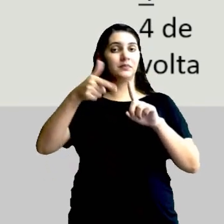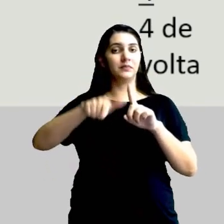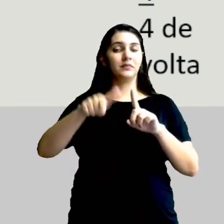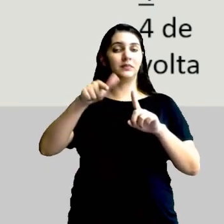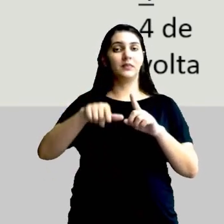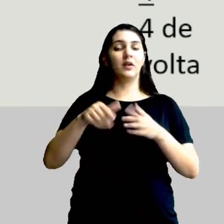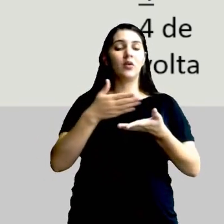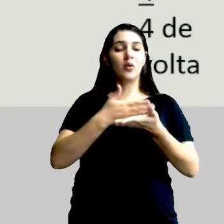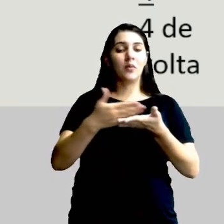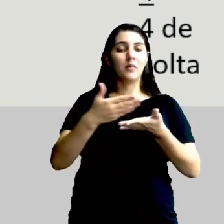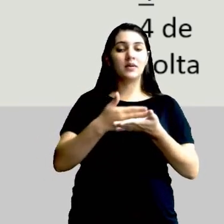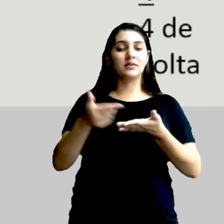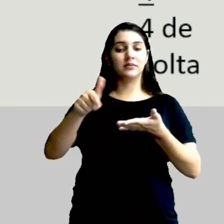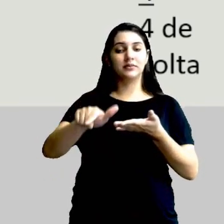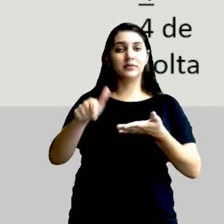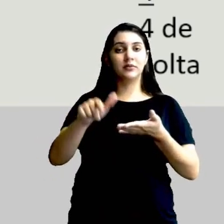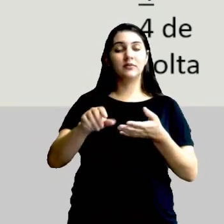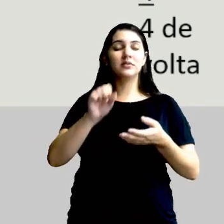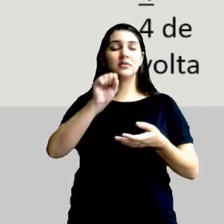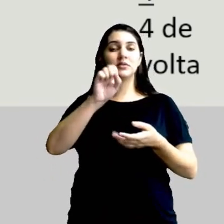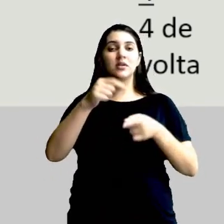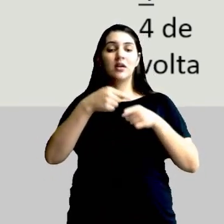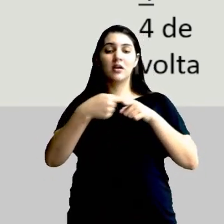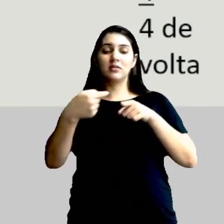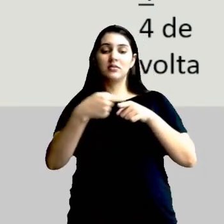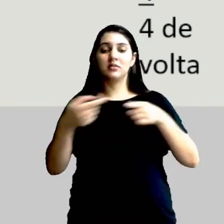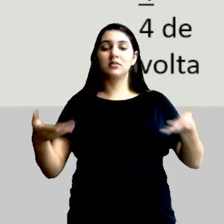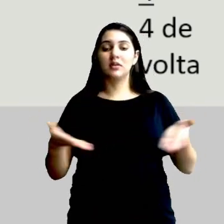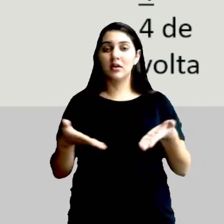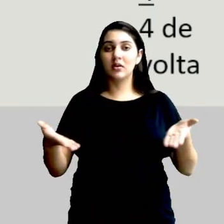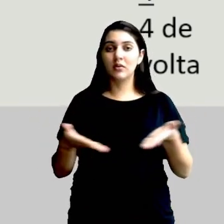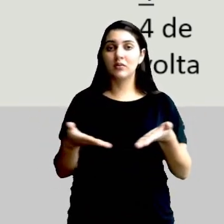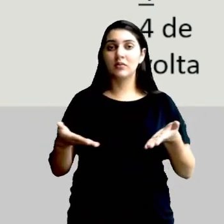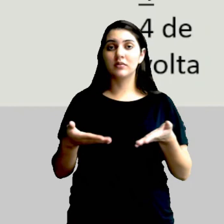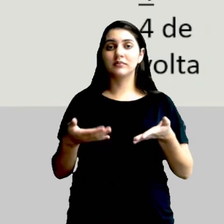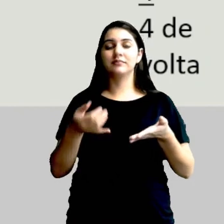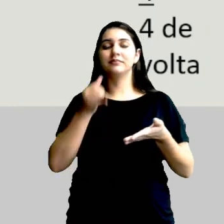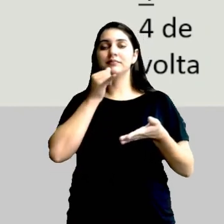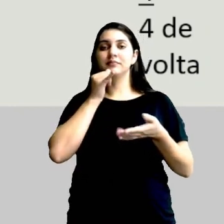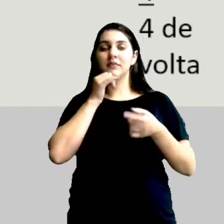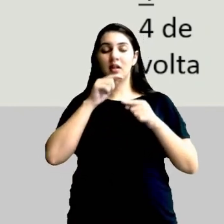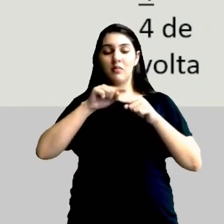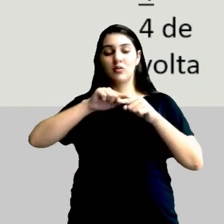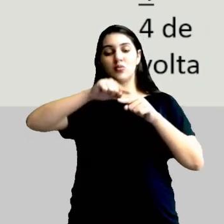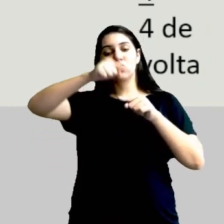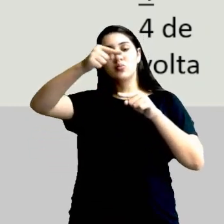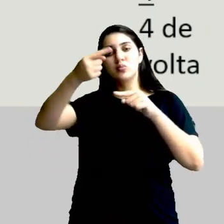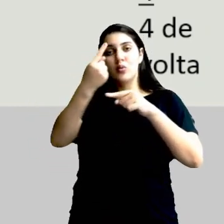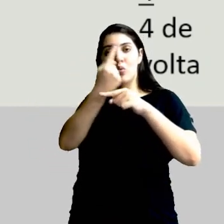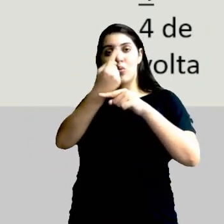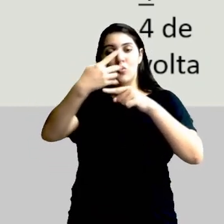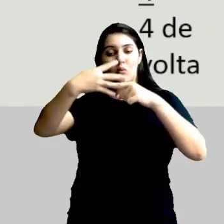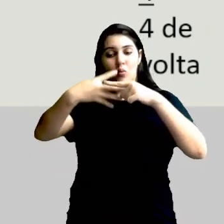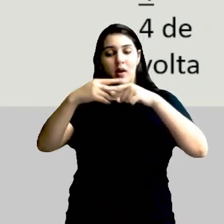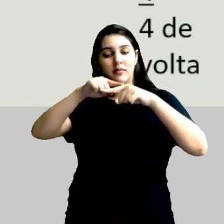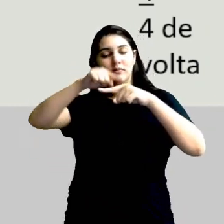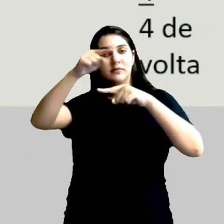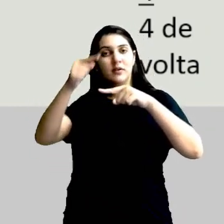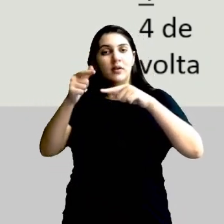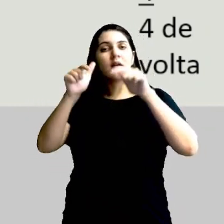partindo, ó, lá do ponto inicial. Se essa seta agora desse 1/4 de volta, onde é que ela ia